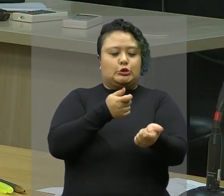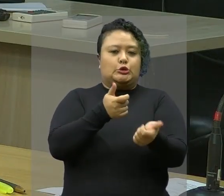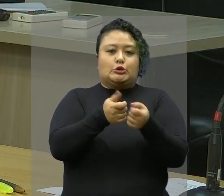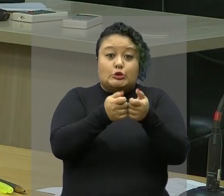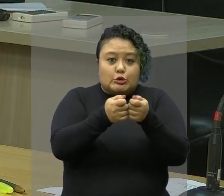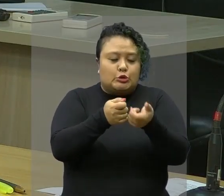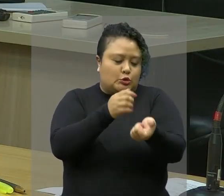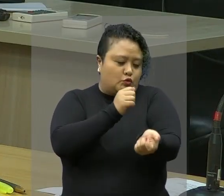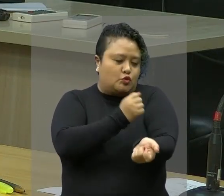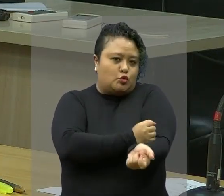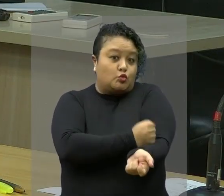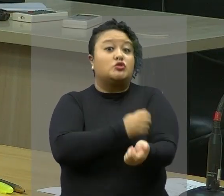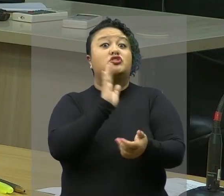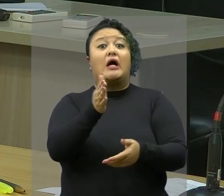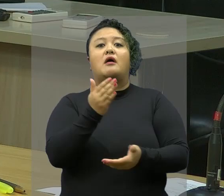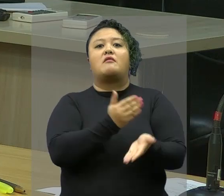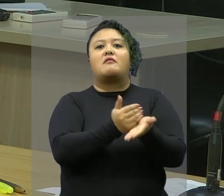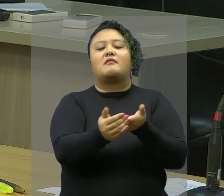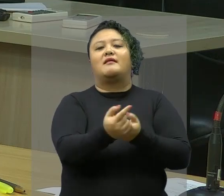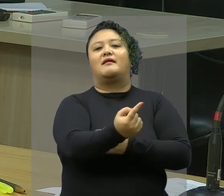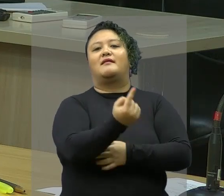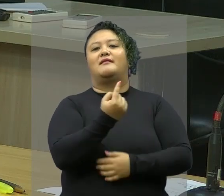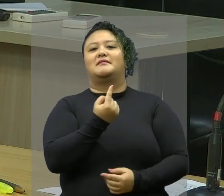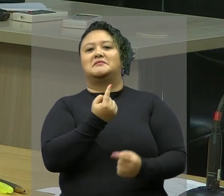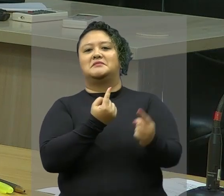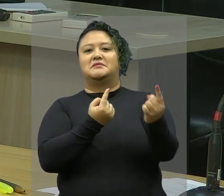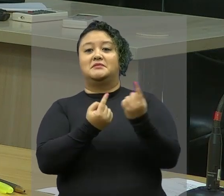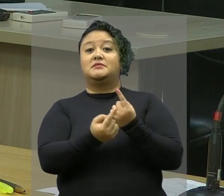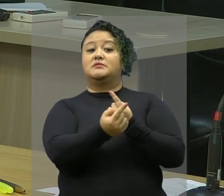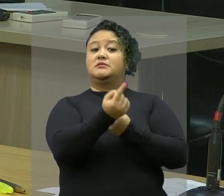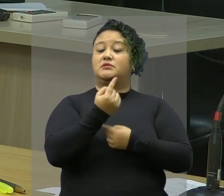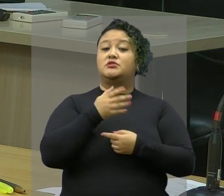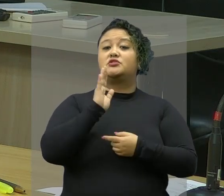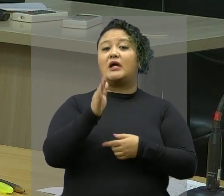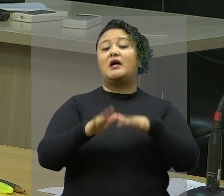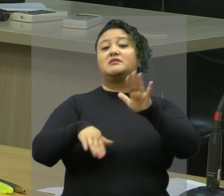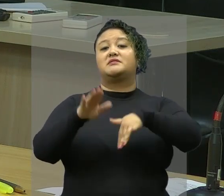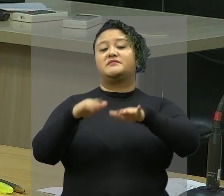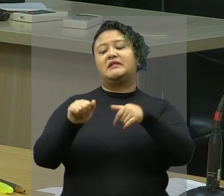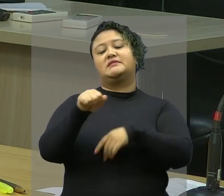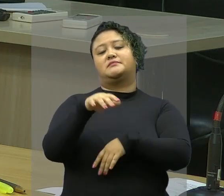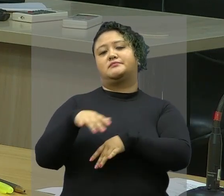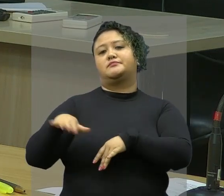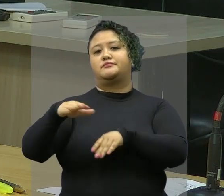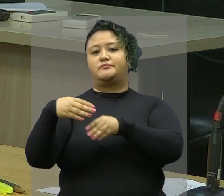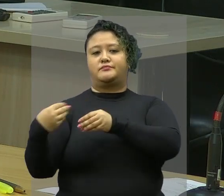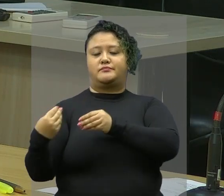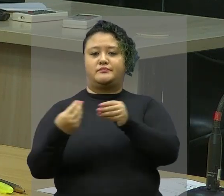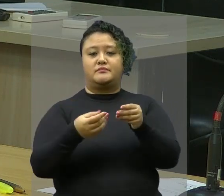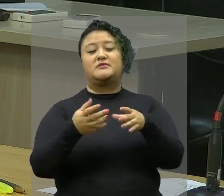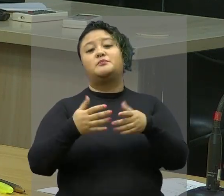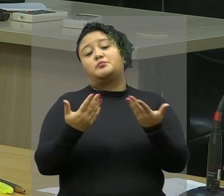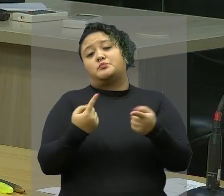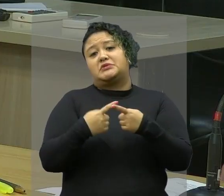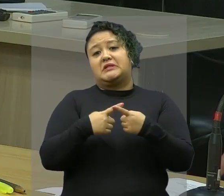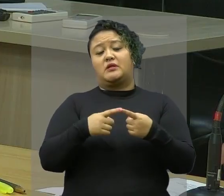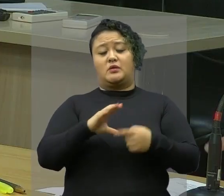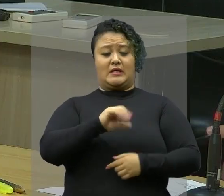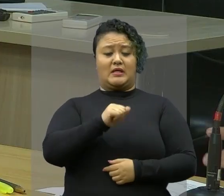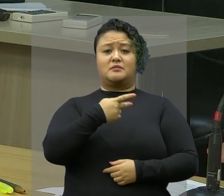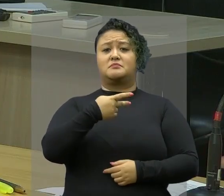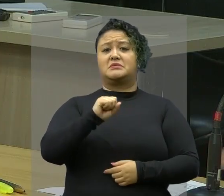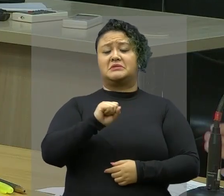começou a chegar, né, alguns pacientes lá, encaminhados às vezes pela rede, alguns, como o CAPES é um serviço de porta aberta,